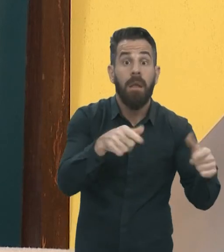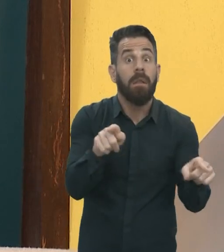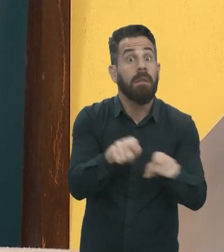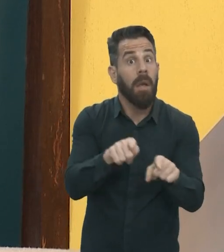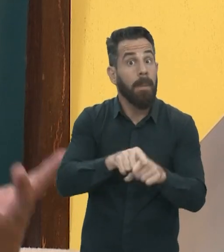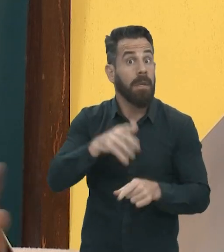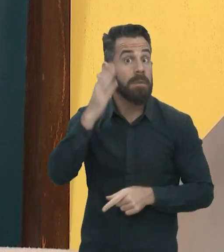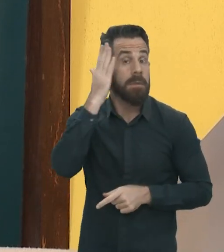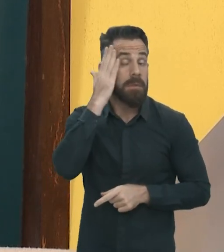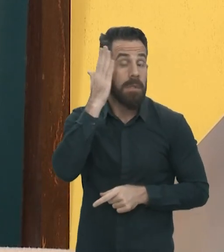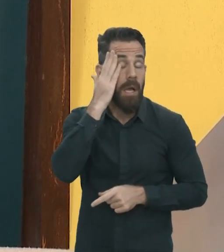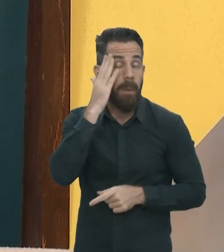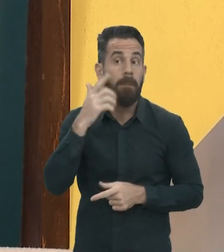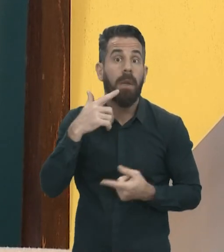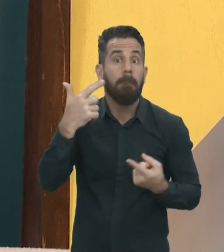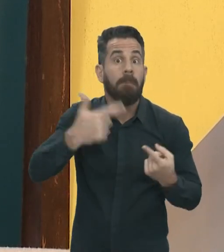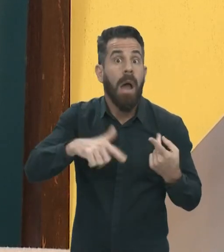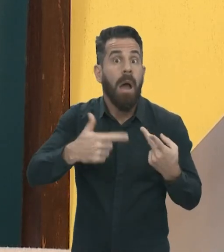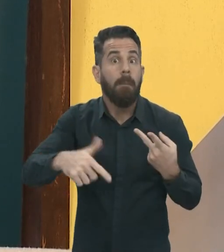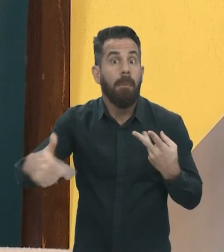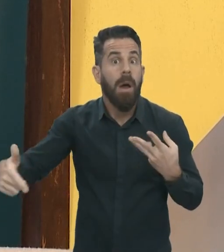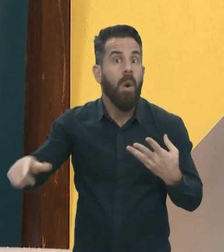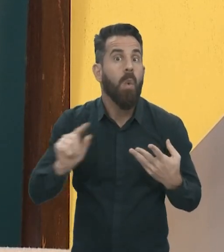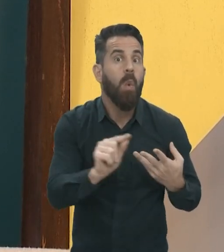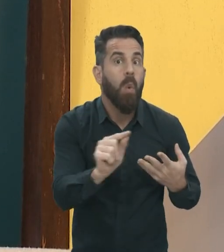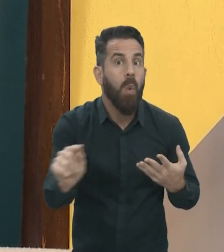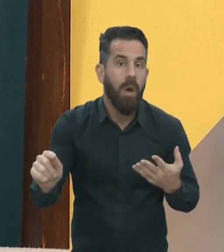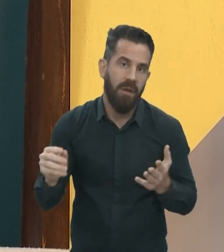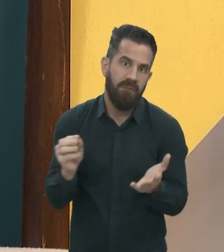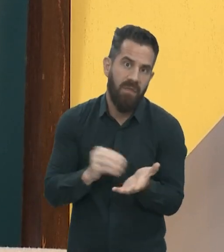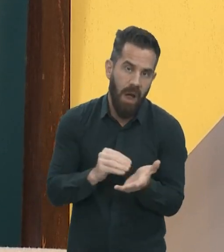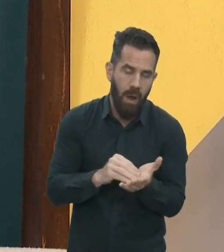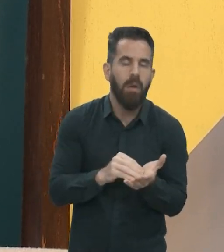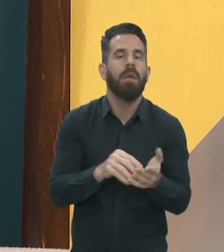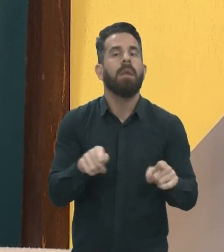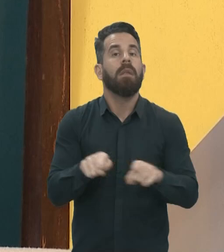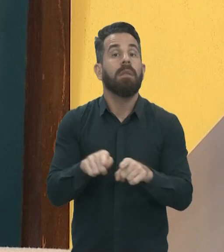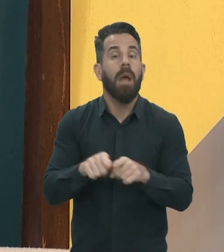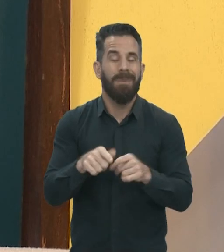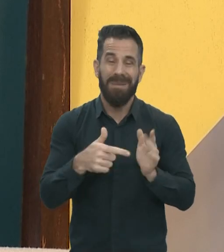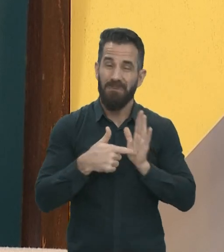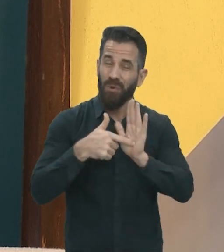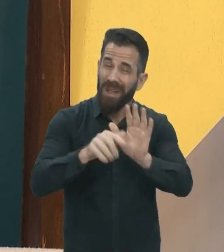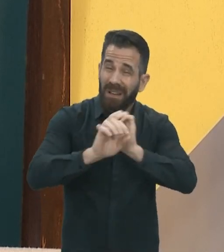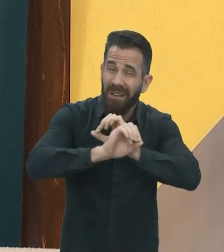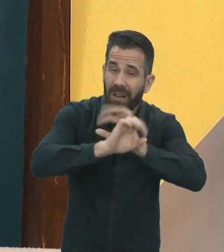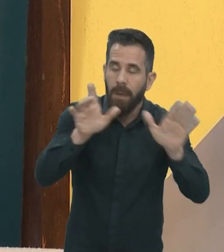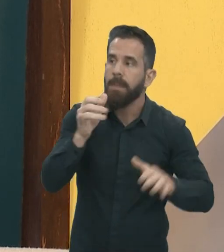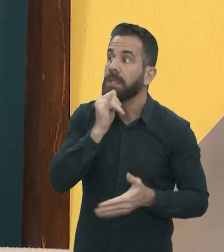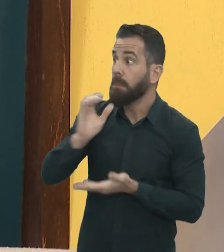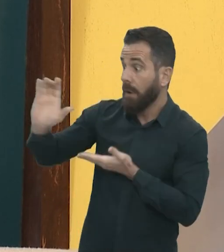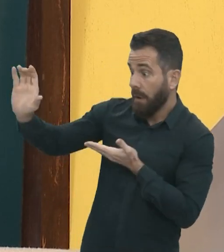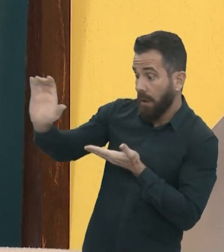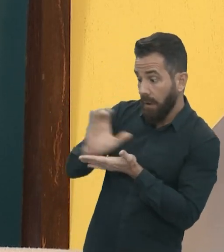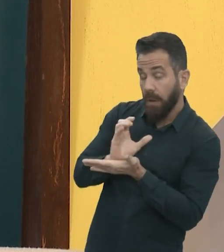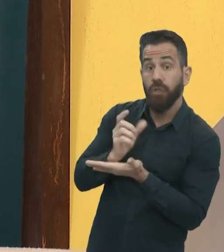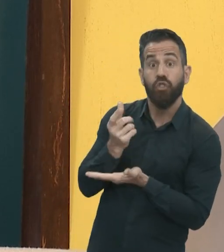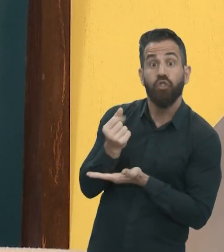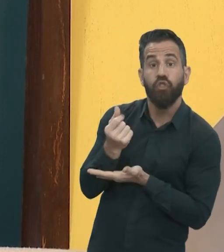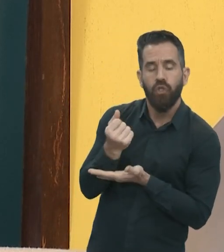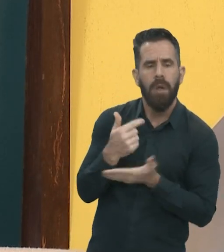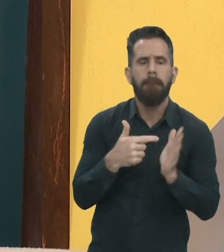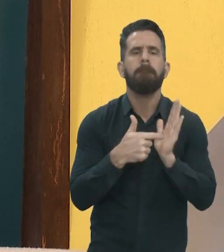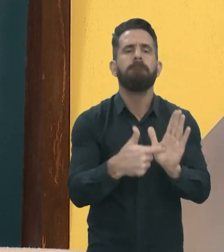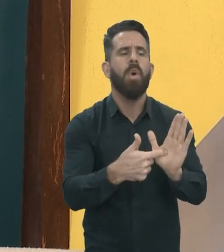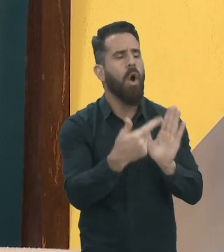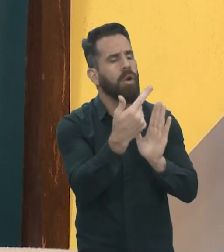dados, dando maior transparência, seja a aplicação dos recursos, seja destinação de bolsas, seja os editais, para que